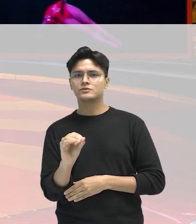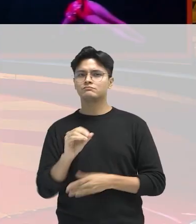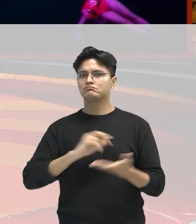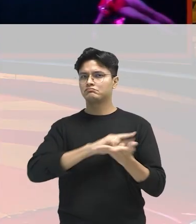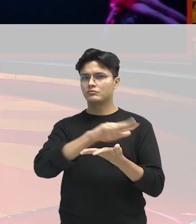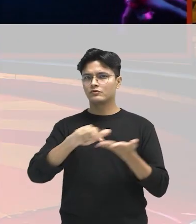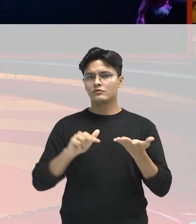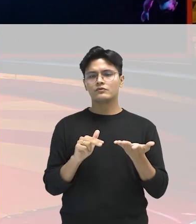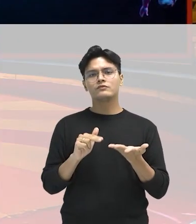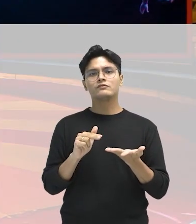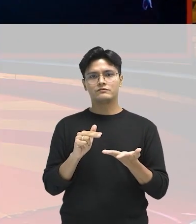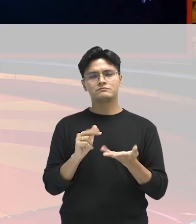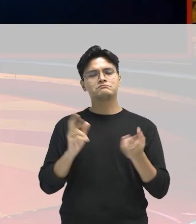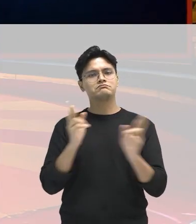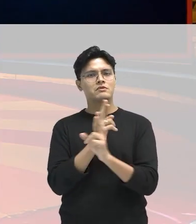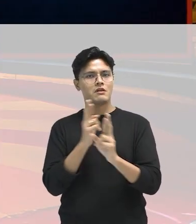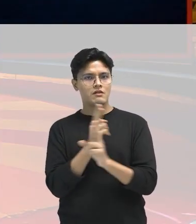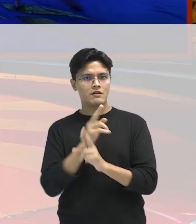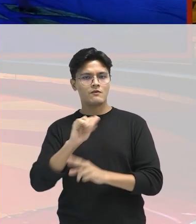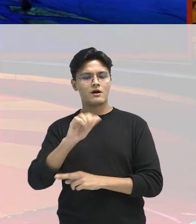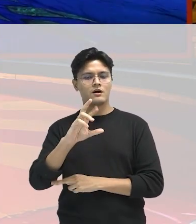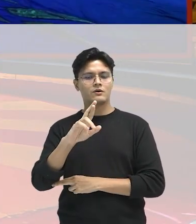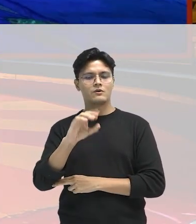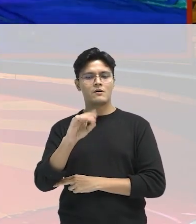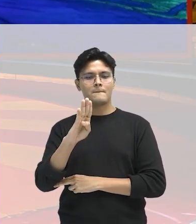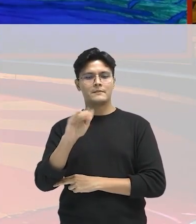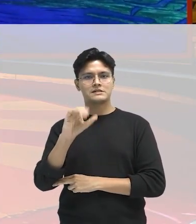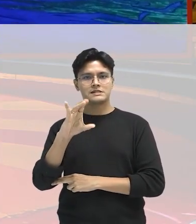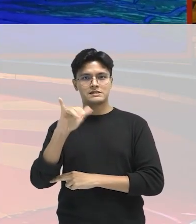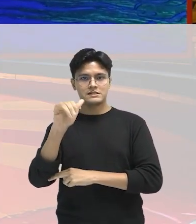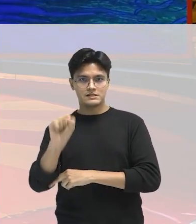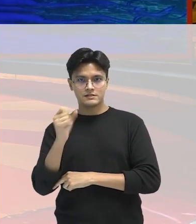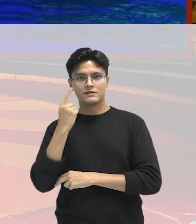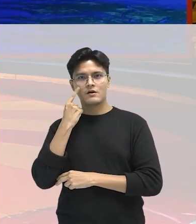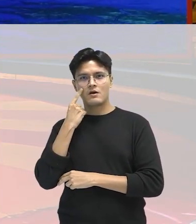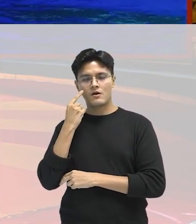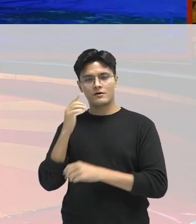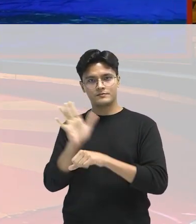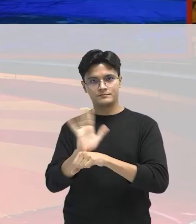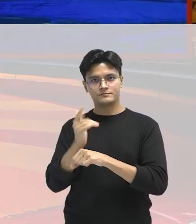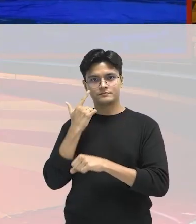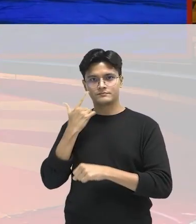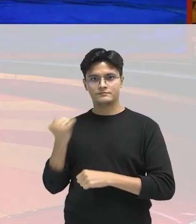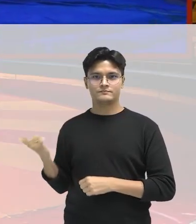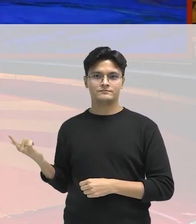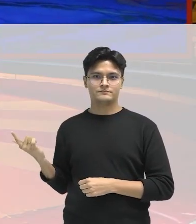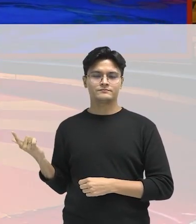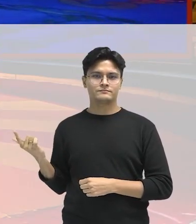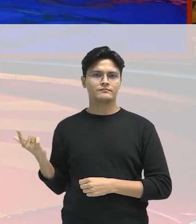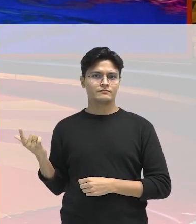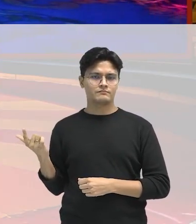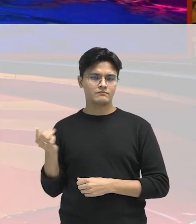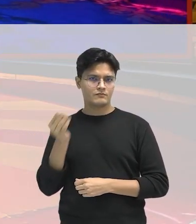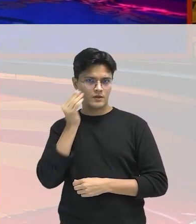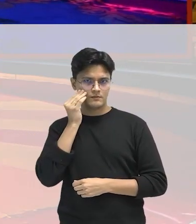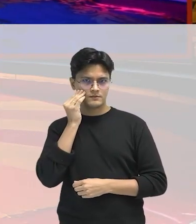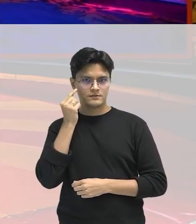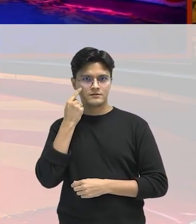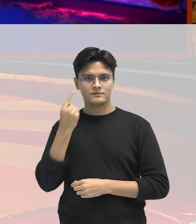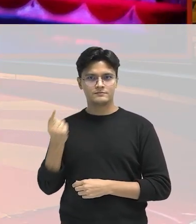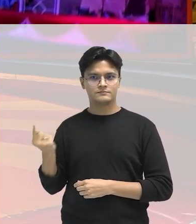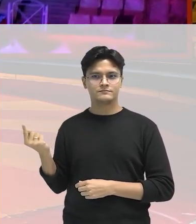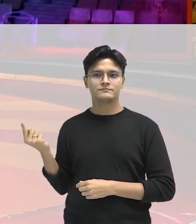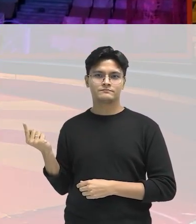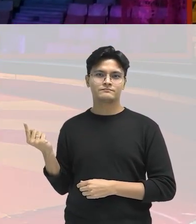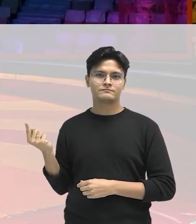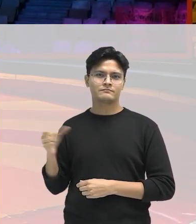aí das acrobacias, tá? Como vocês estão vendo no vídeo. Acompanhem mais um pouquinho. Observem